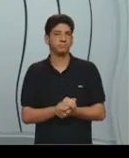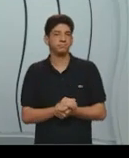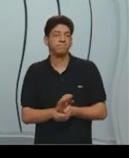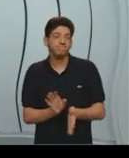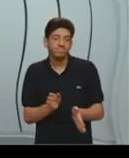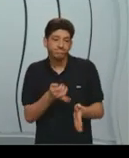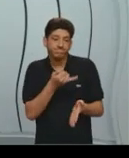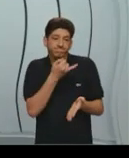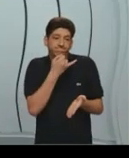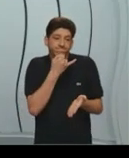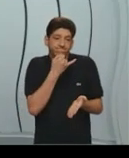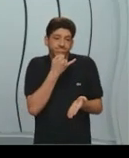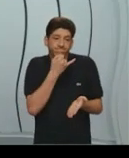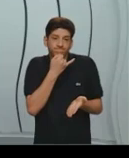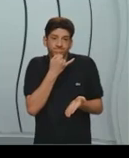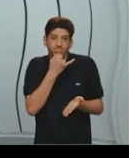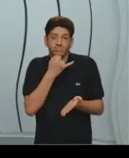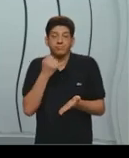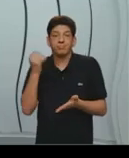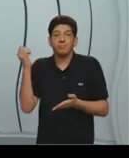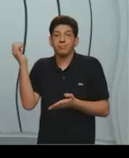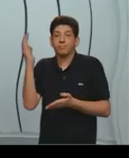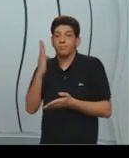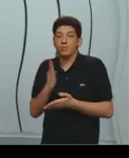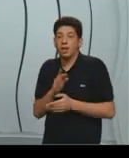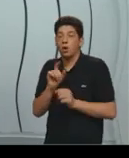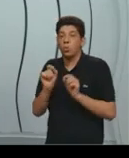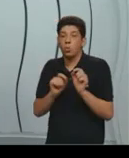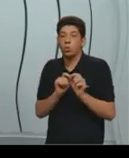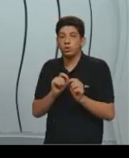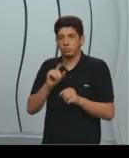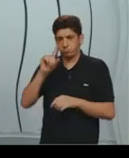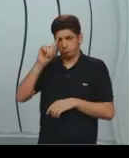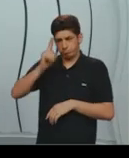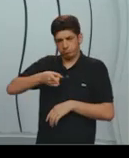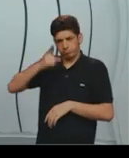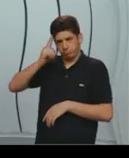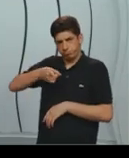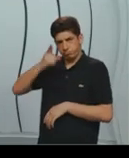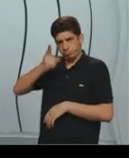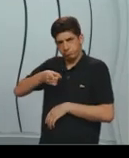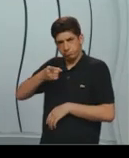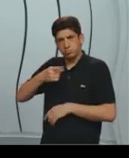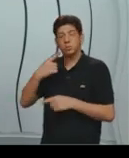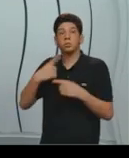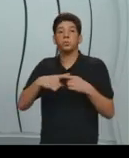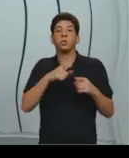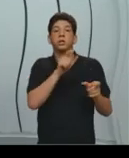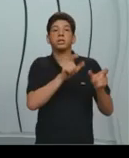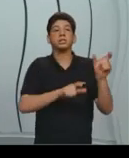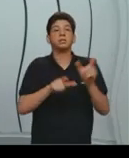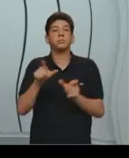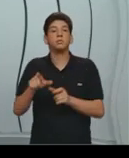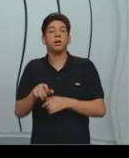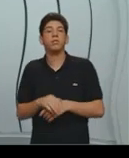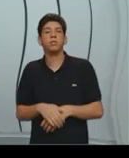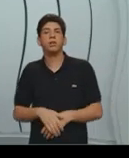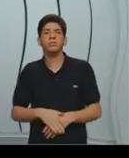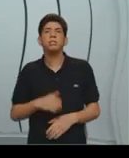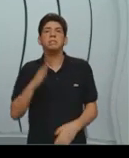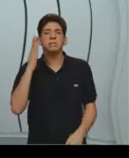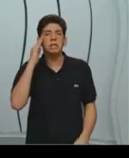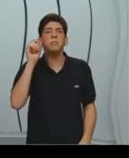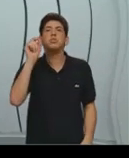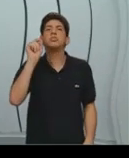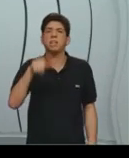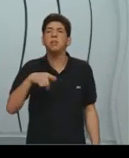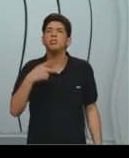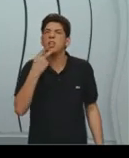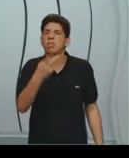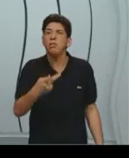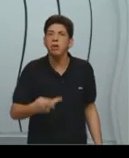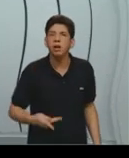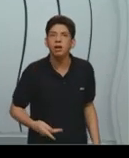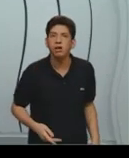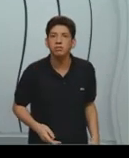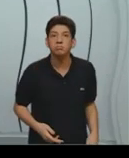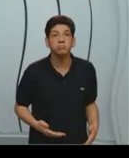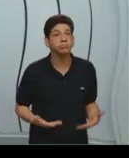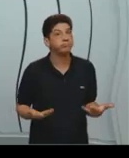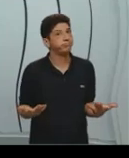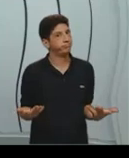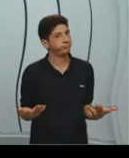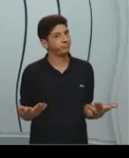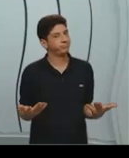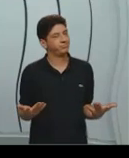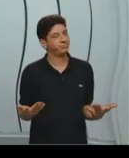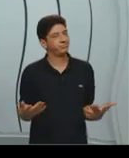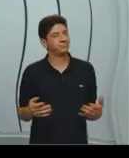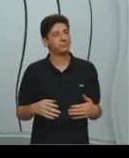é caracterizado por um rito autoritário, né? Que as pessoas, em conflitos cotidianos, viram e falam, sabe com quem você está falando? E